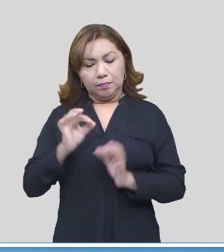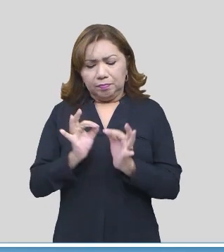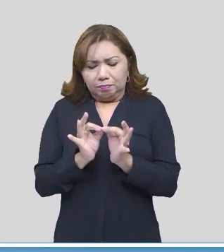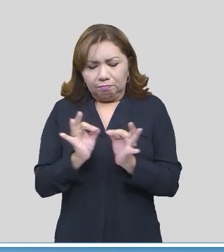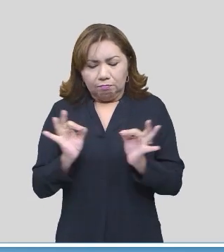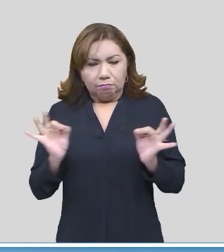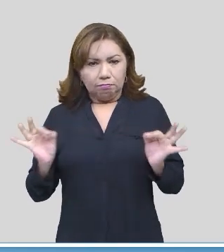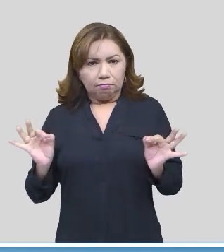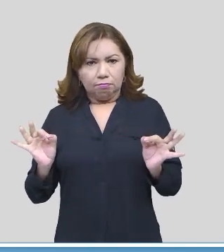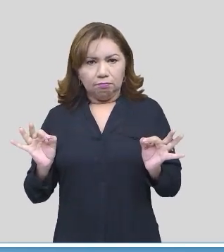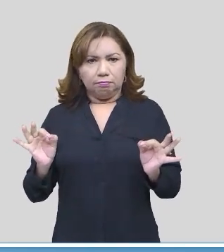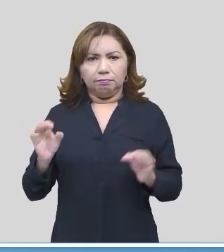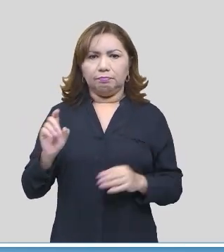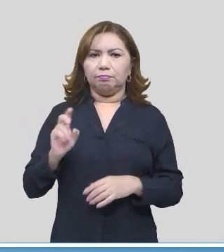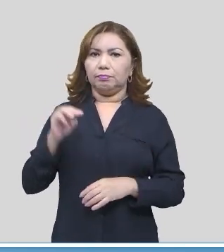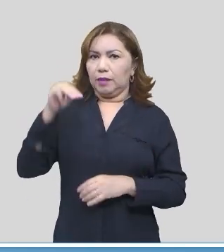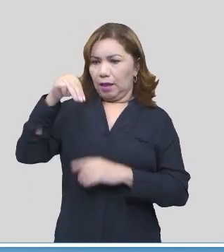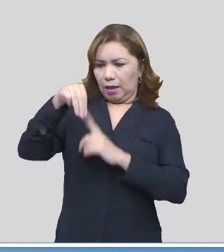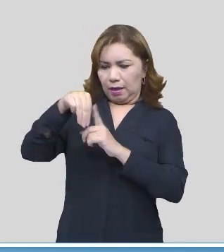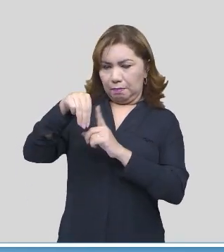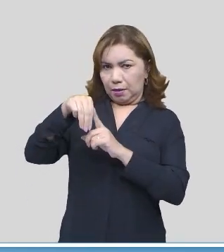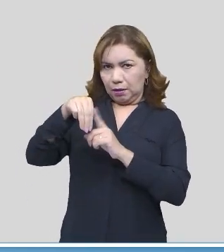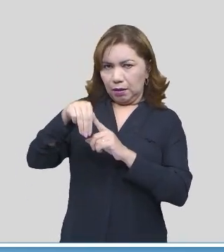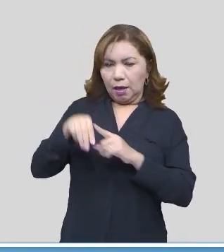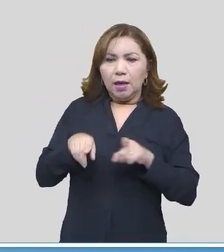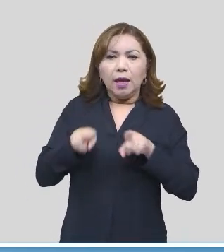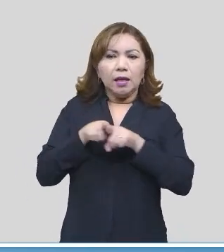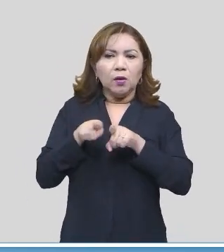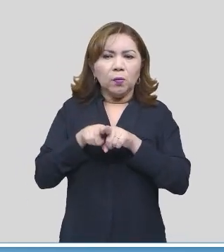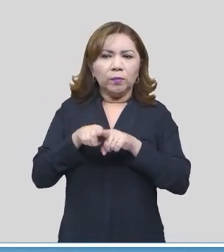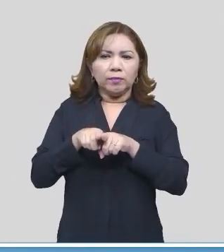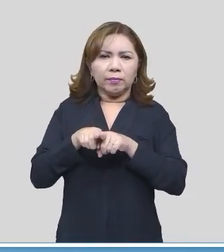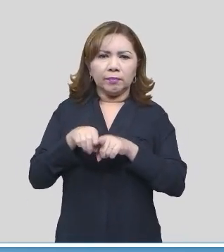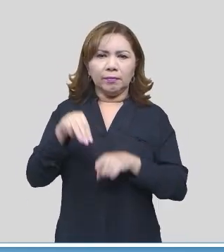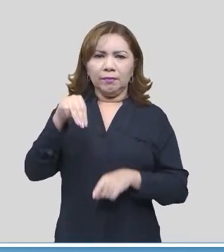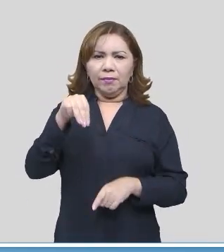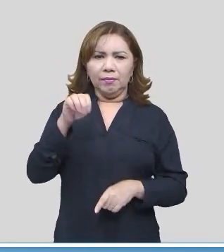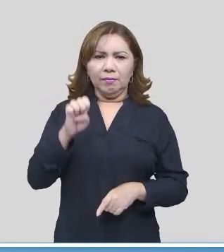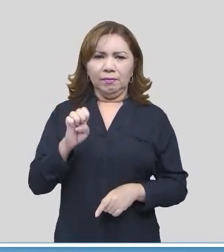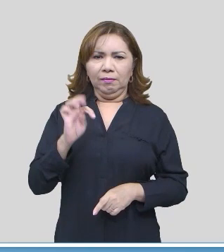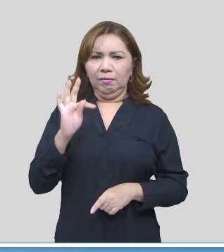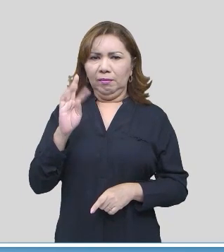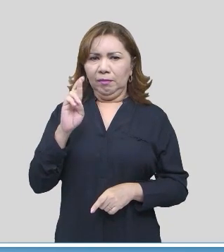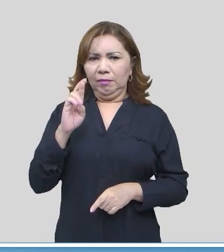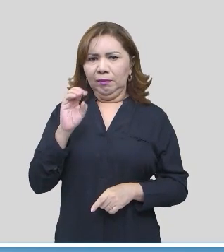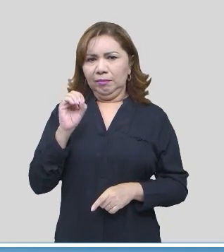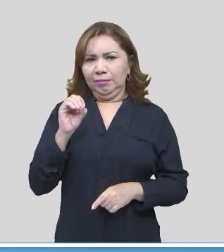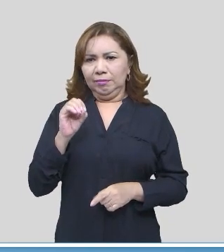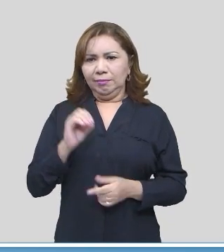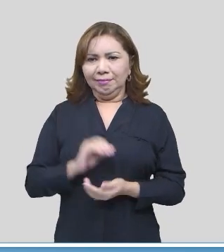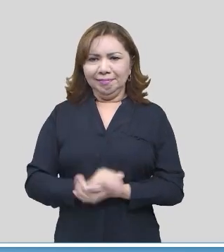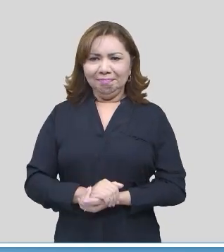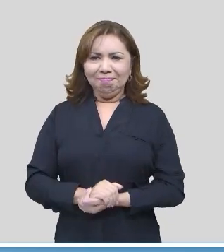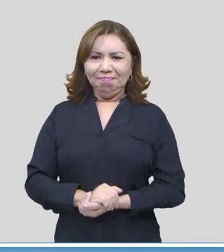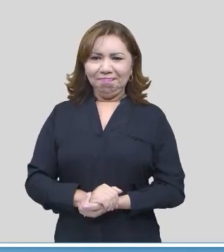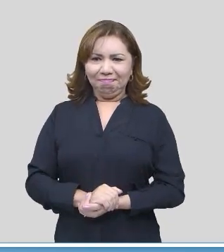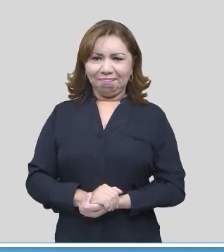é igual a metro. M é igual a